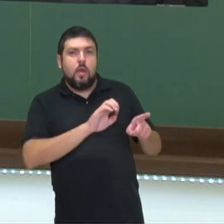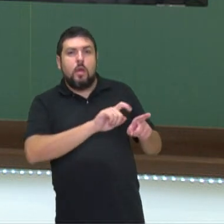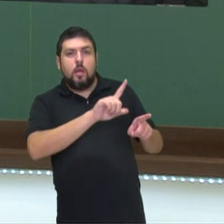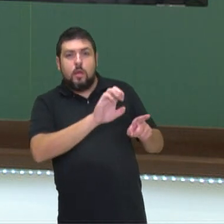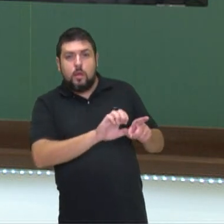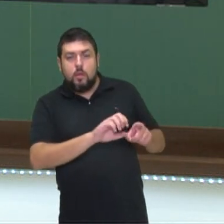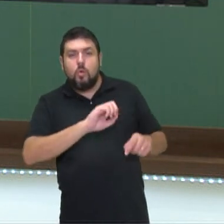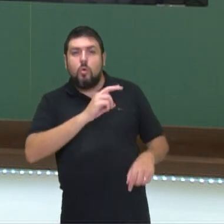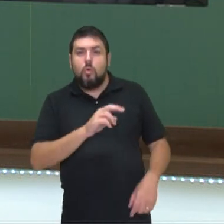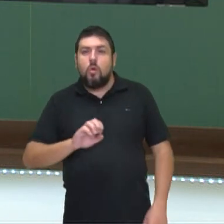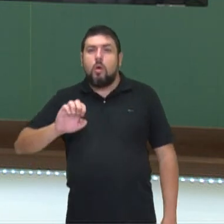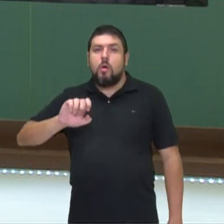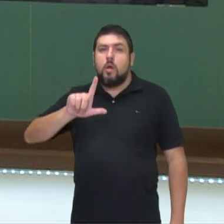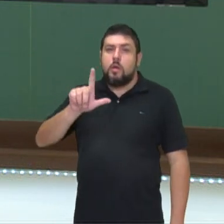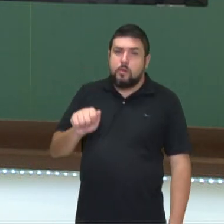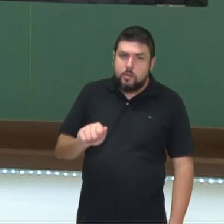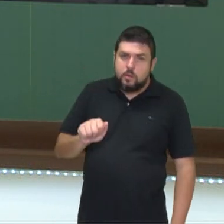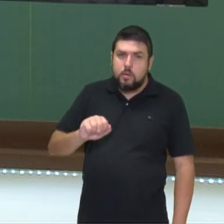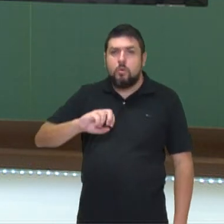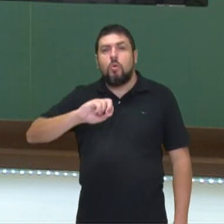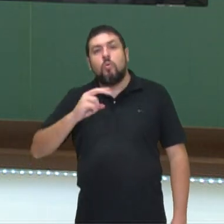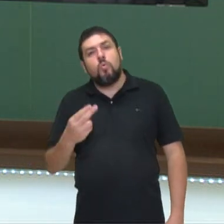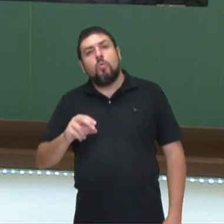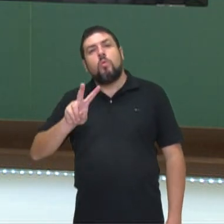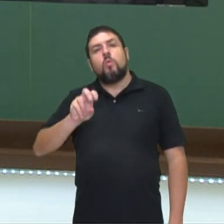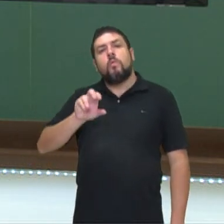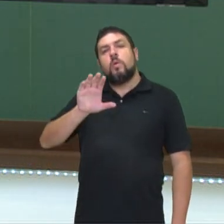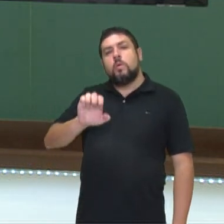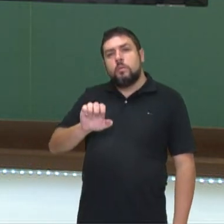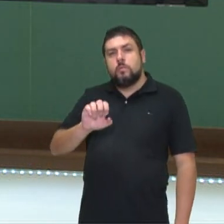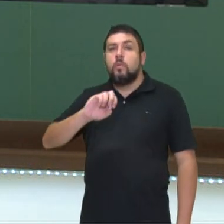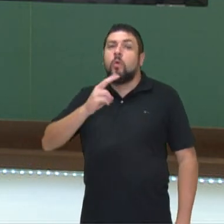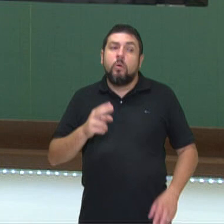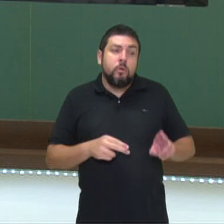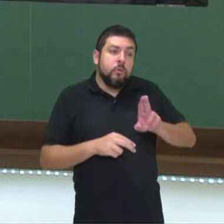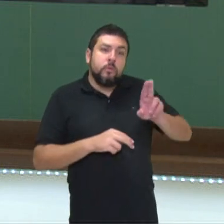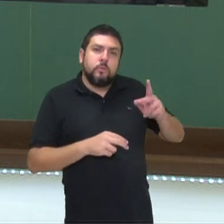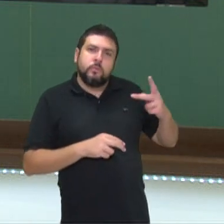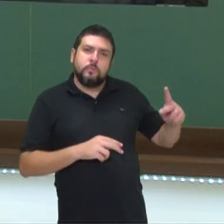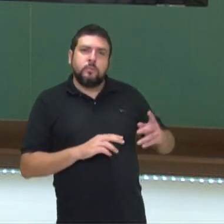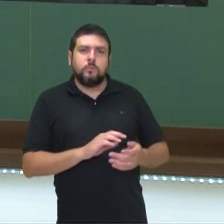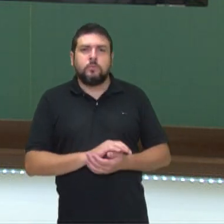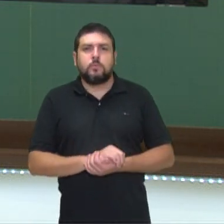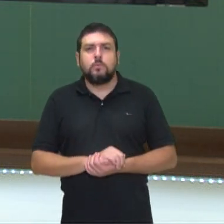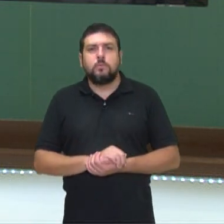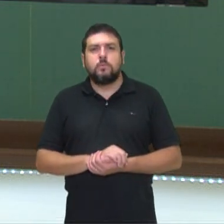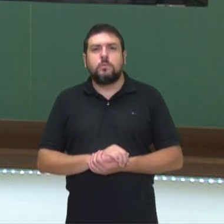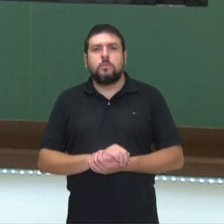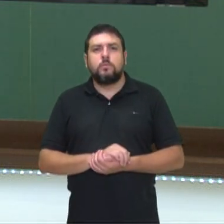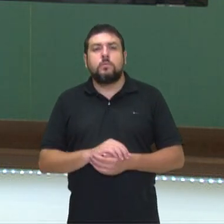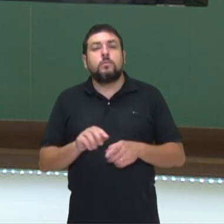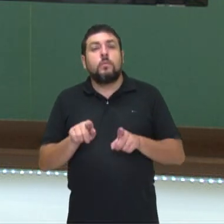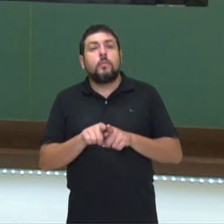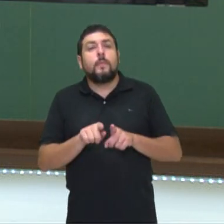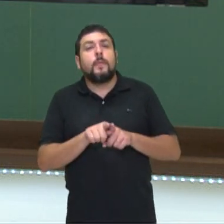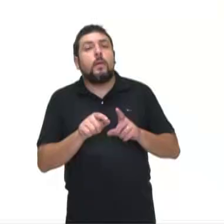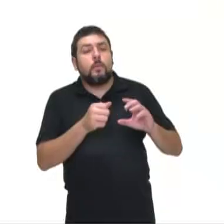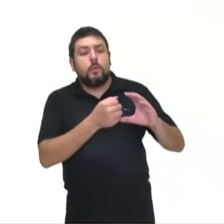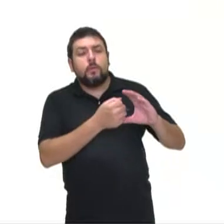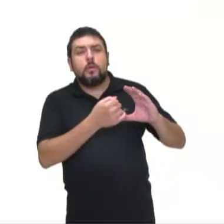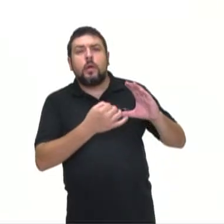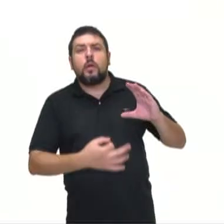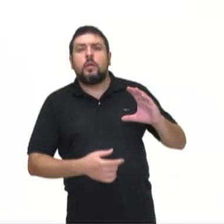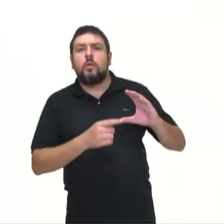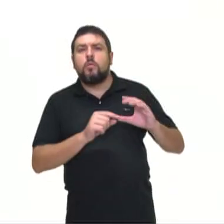nome que nós não sabemos qual é desse sujeito. E que característica podemos atribuir a ele, né? Uma